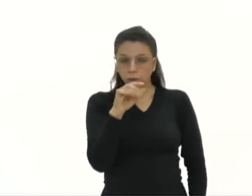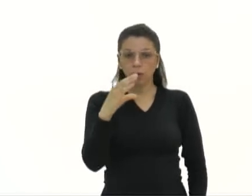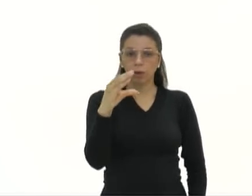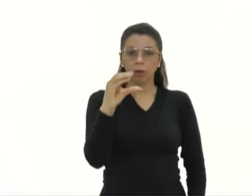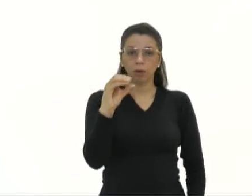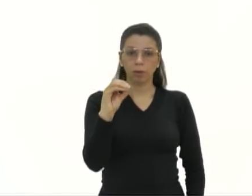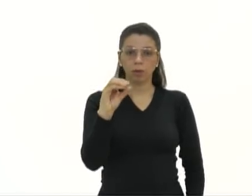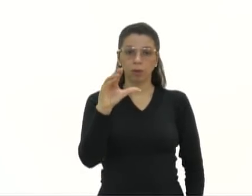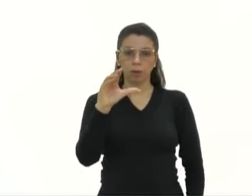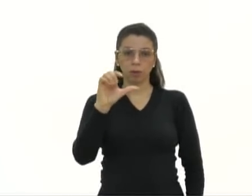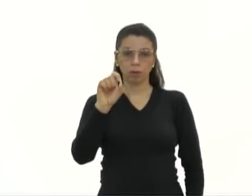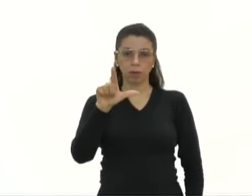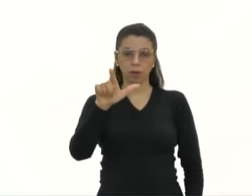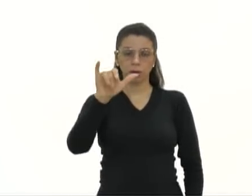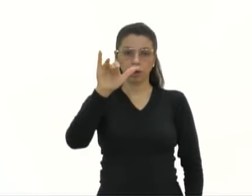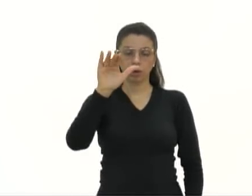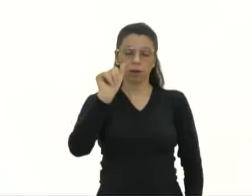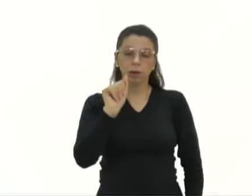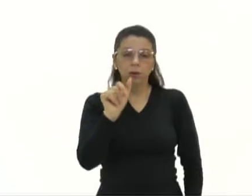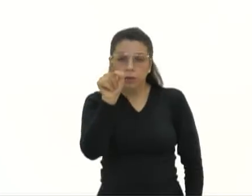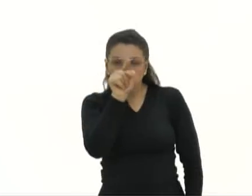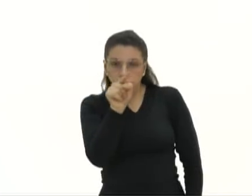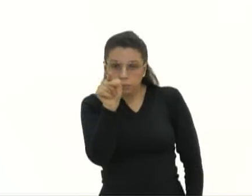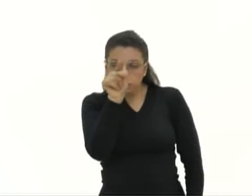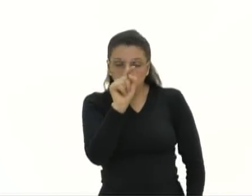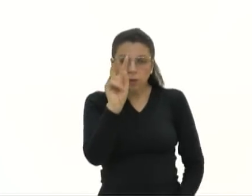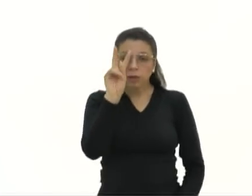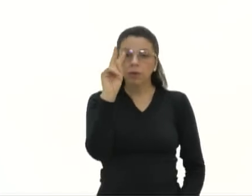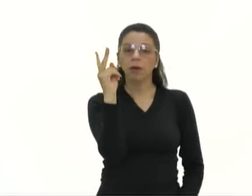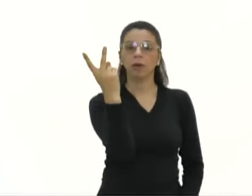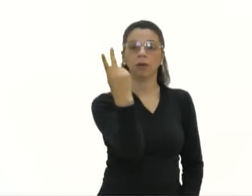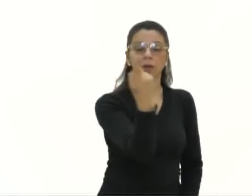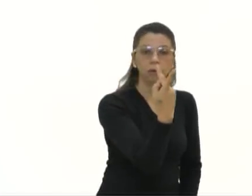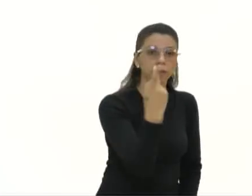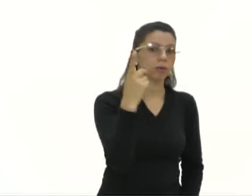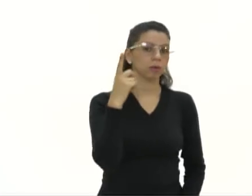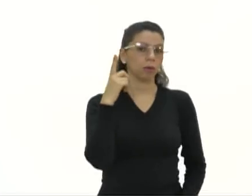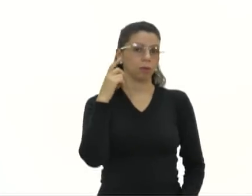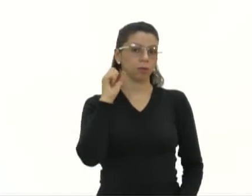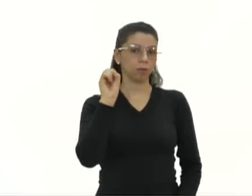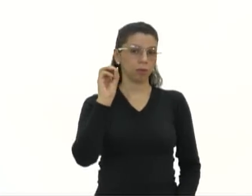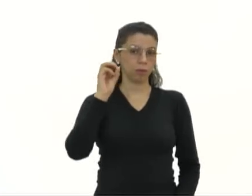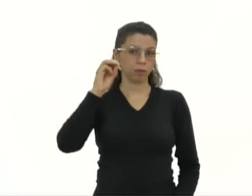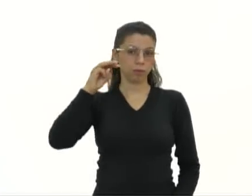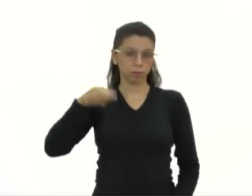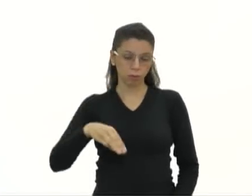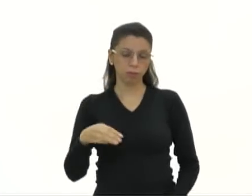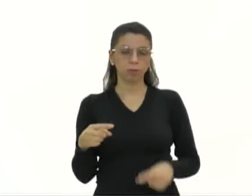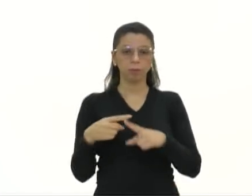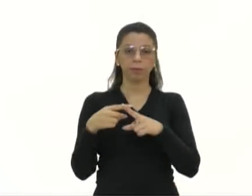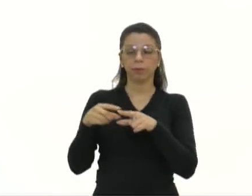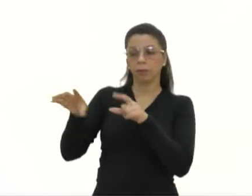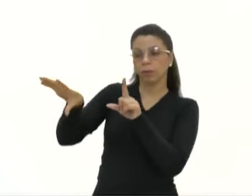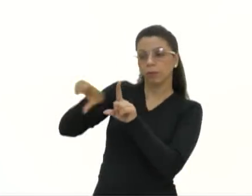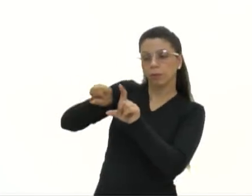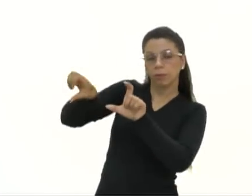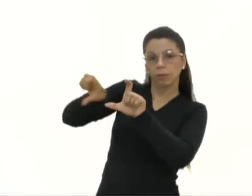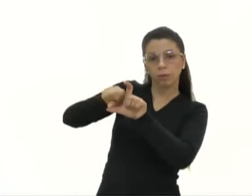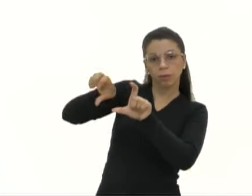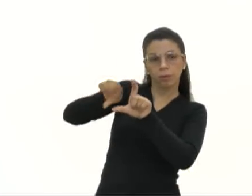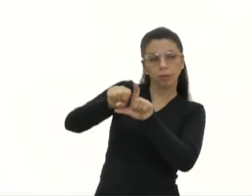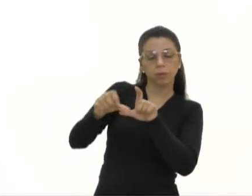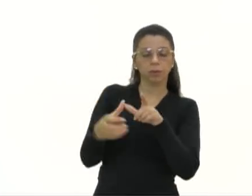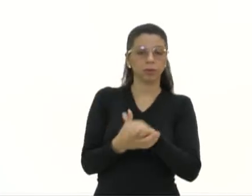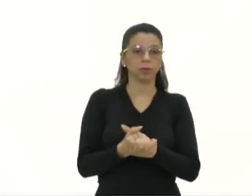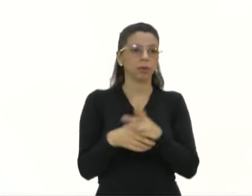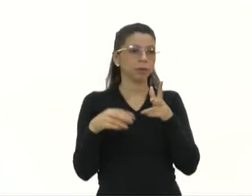falei. Ali vai ter a conversão do som, porque eu tenho os mecanorreceptores. Mas percebam em